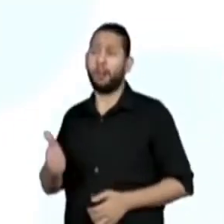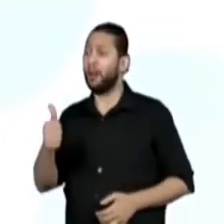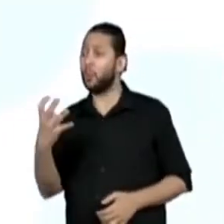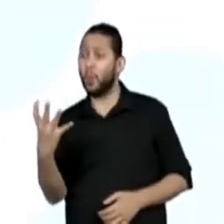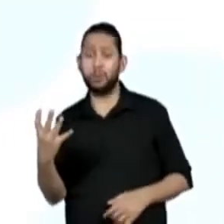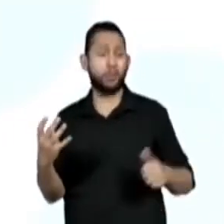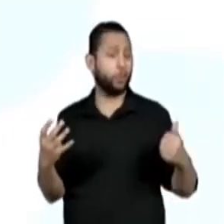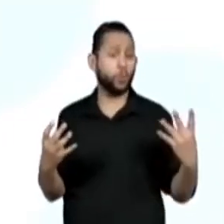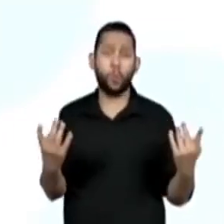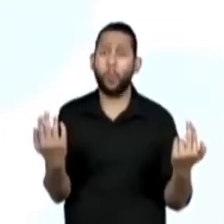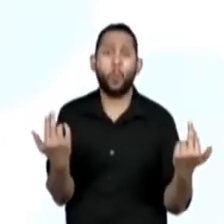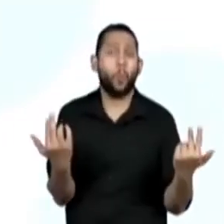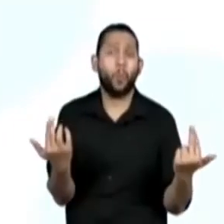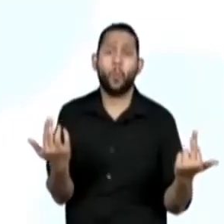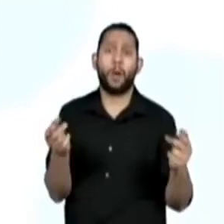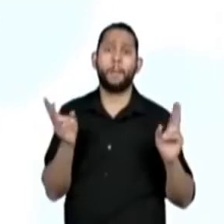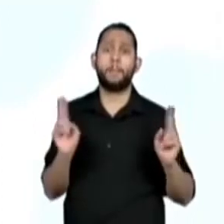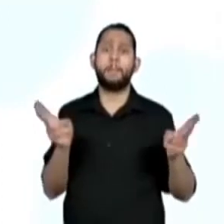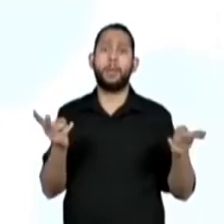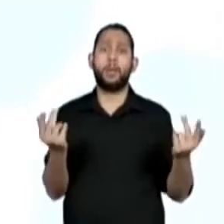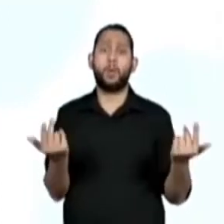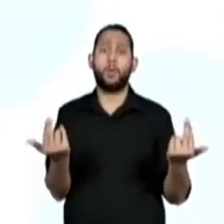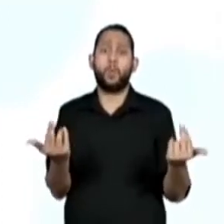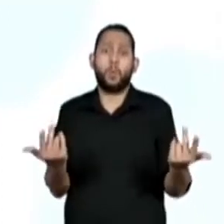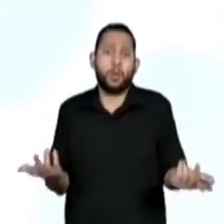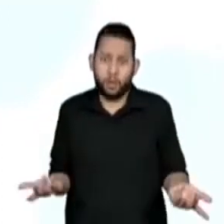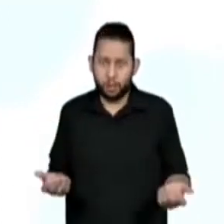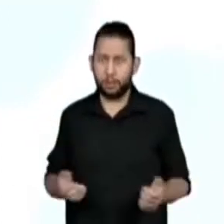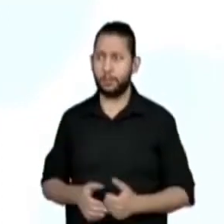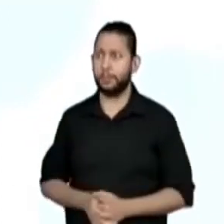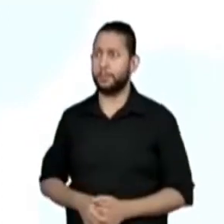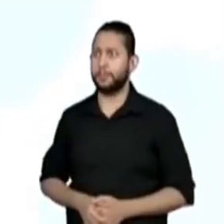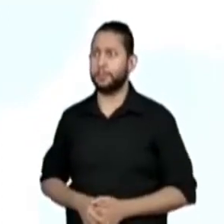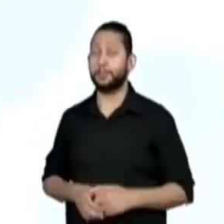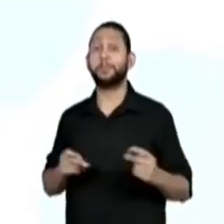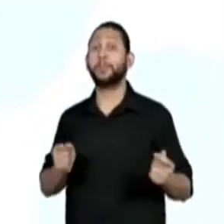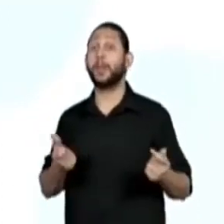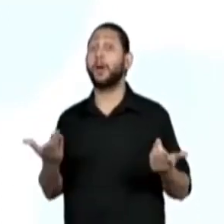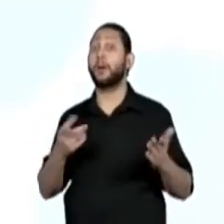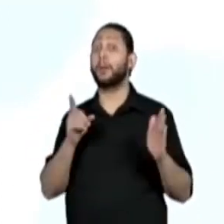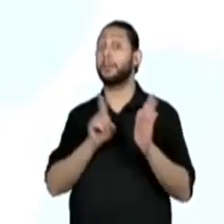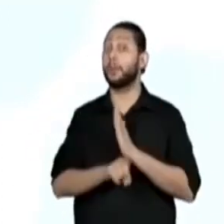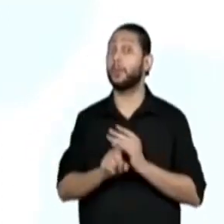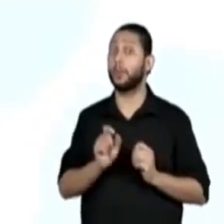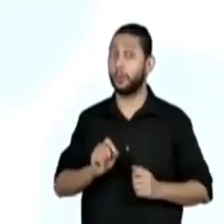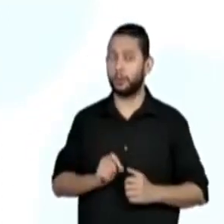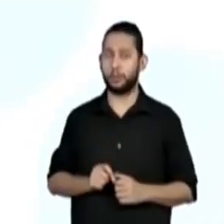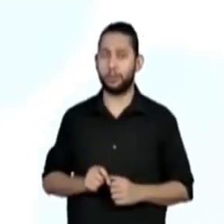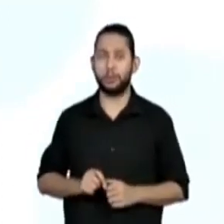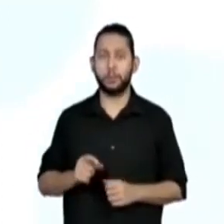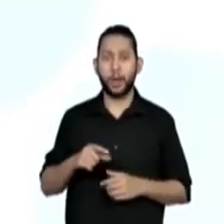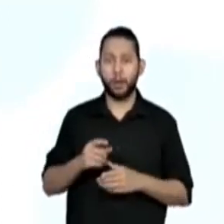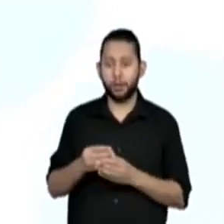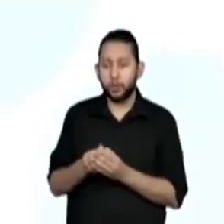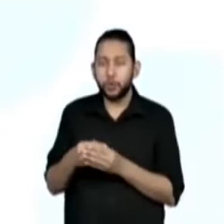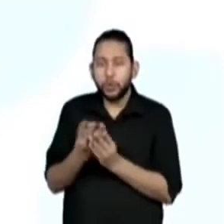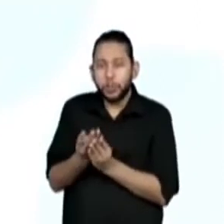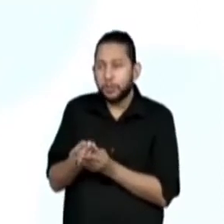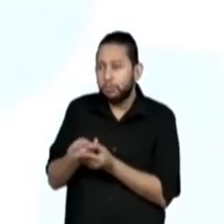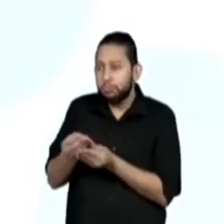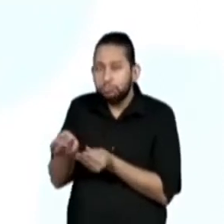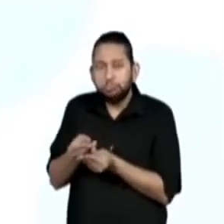dois receberam a mesma quantidade de cartas tá bem a minha pergunta é a distribuição foi a